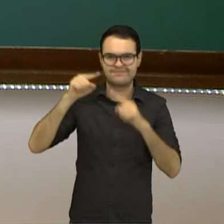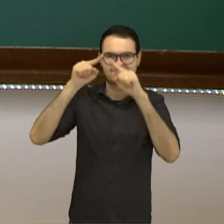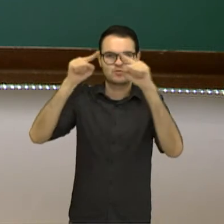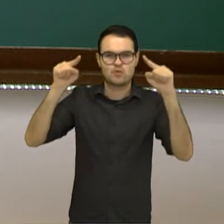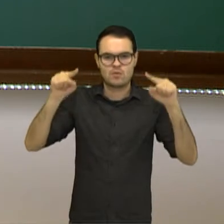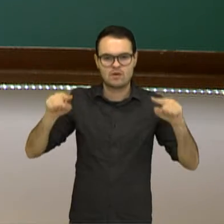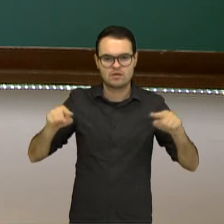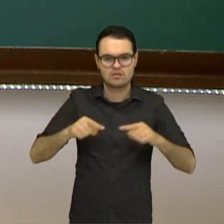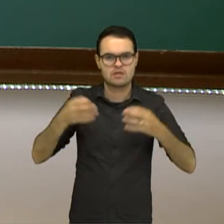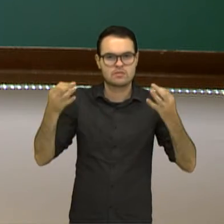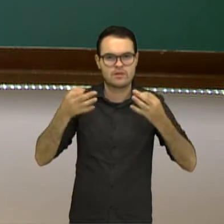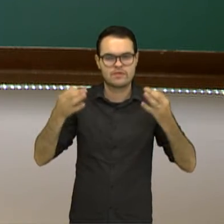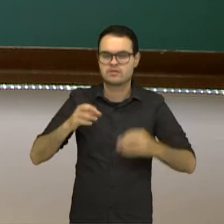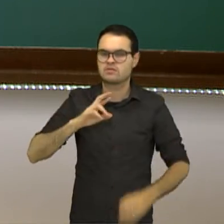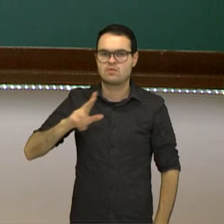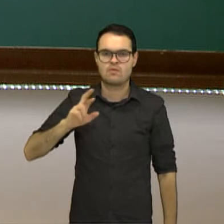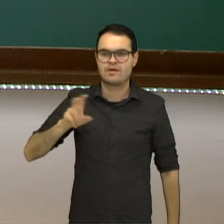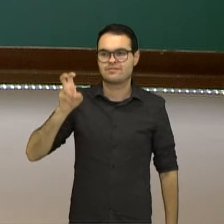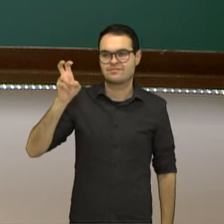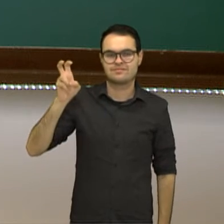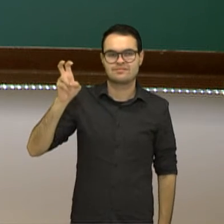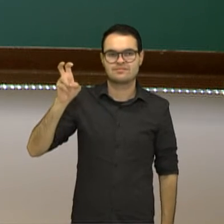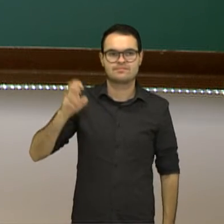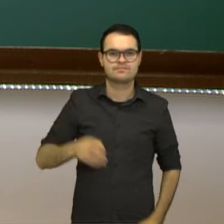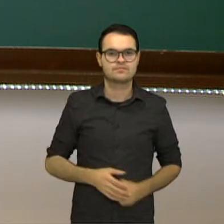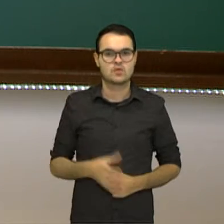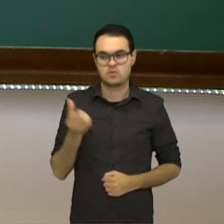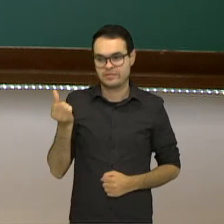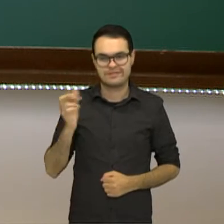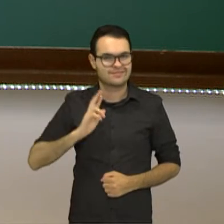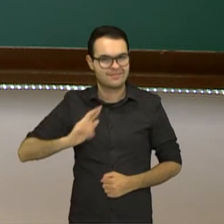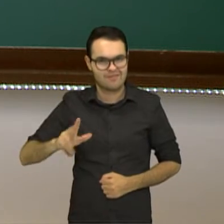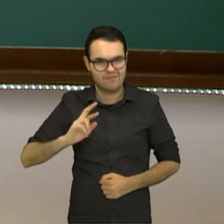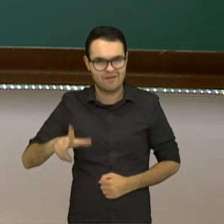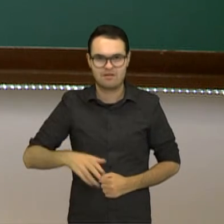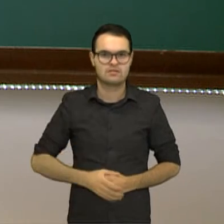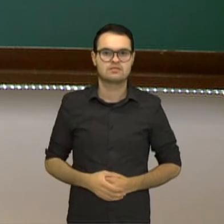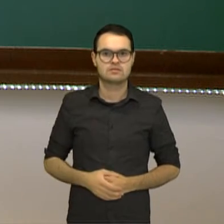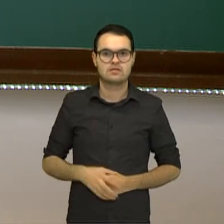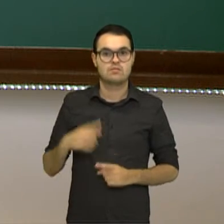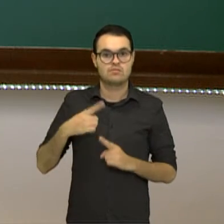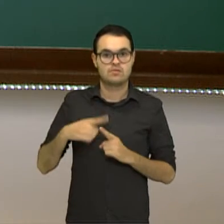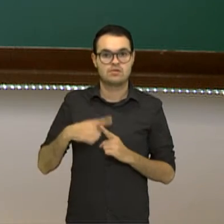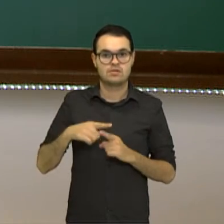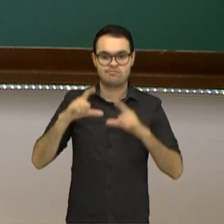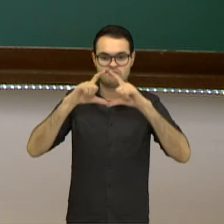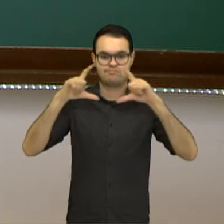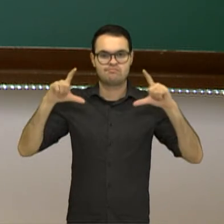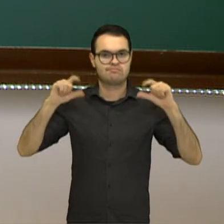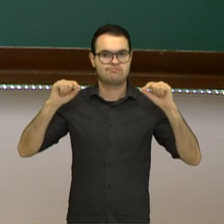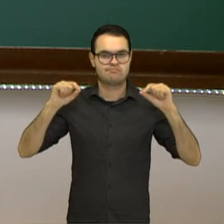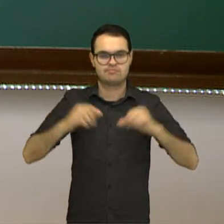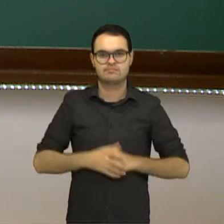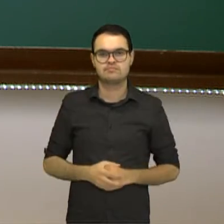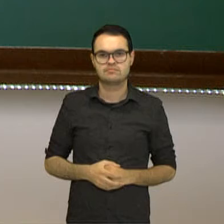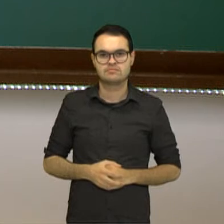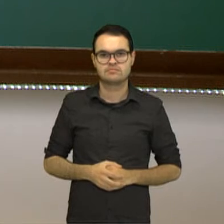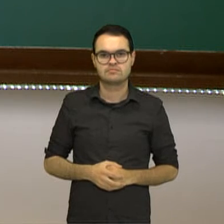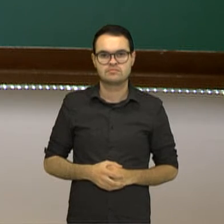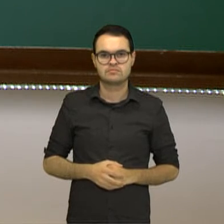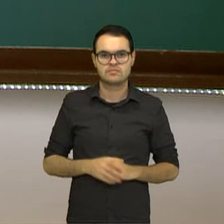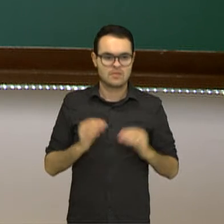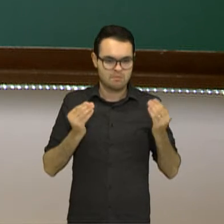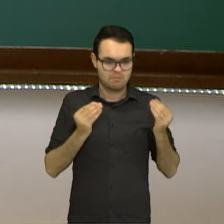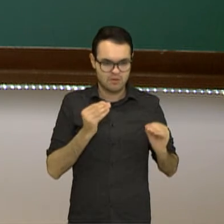quadrado. Então, por isso que o 5 não é quadrado perfeito. O 6 também não é, porque forma um retângulo, ó. Aonde eu colocar outros